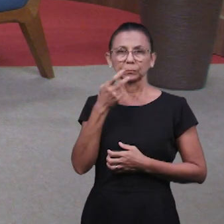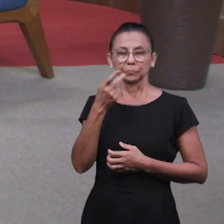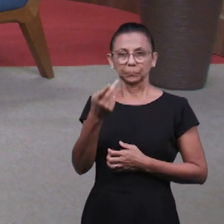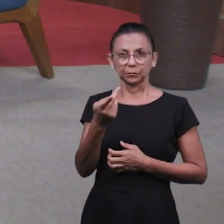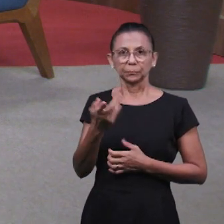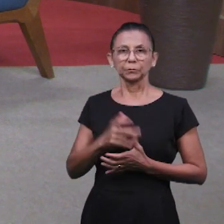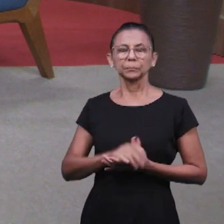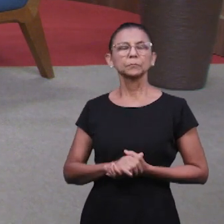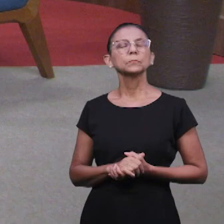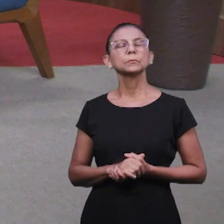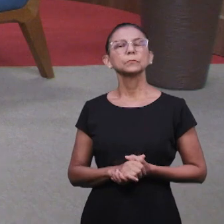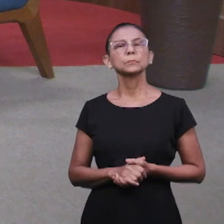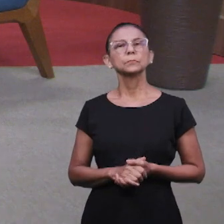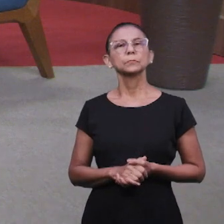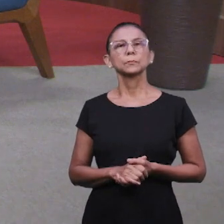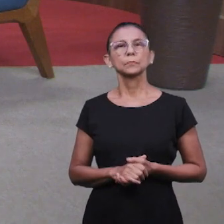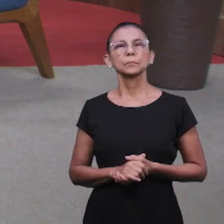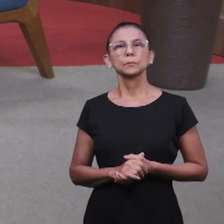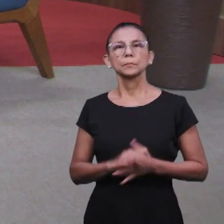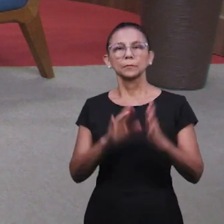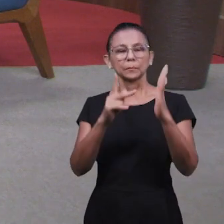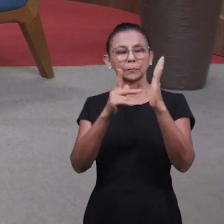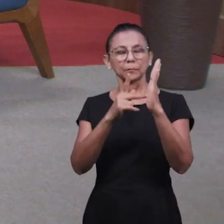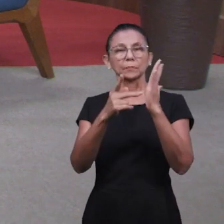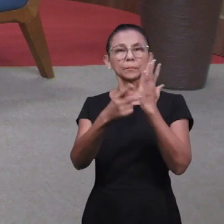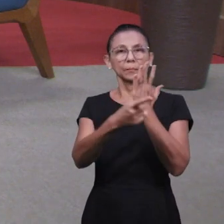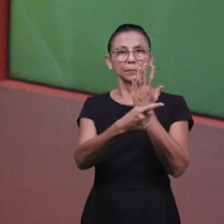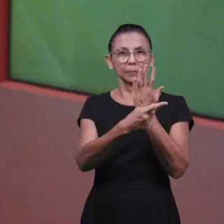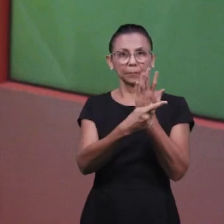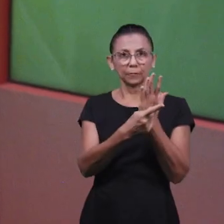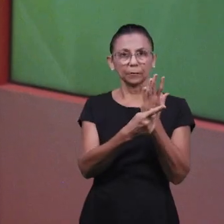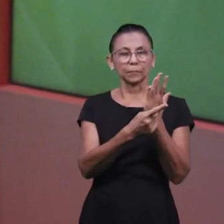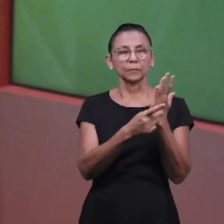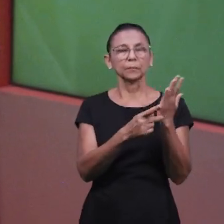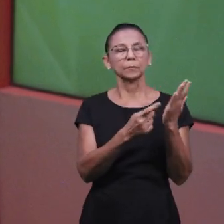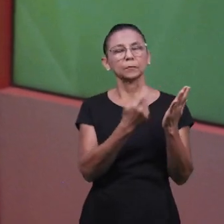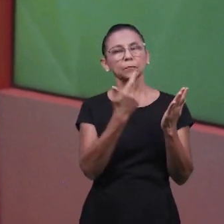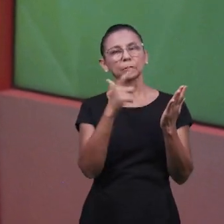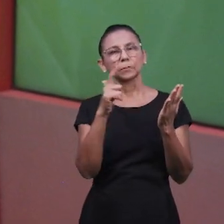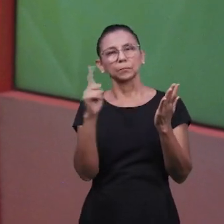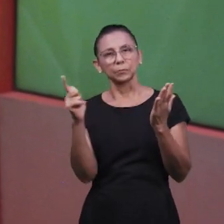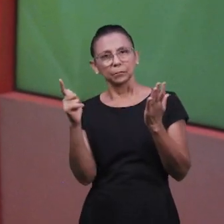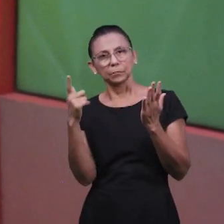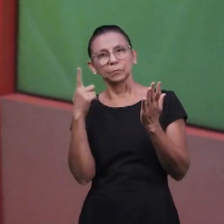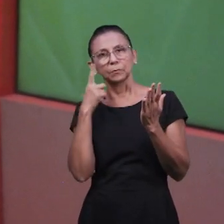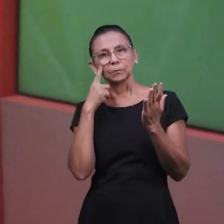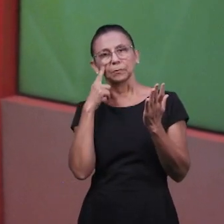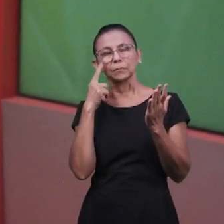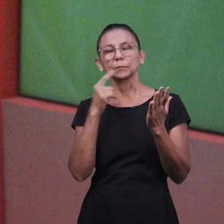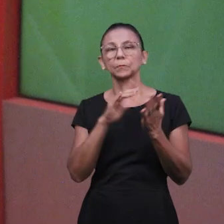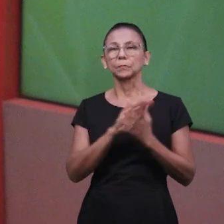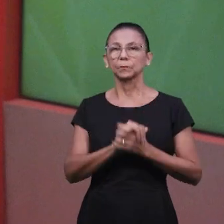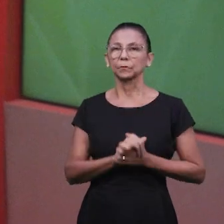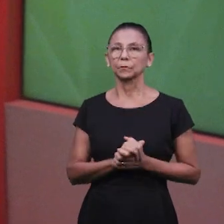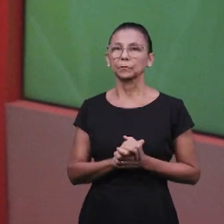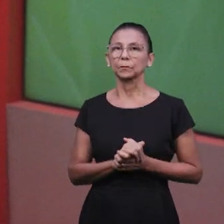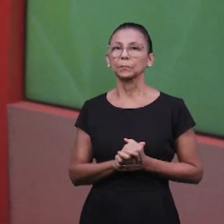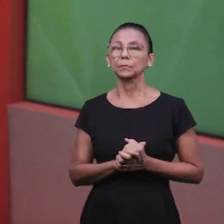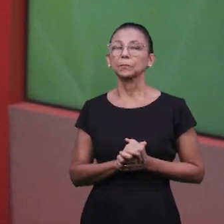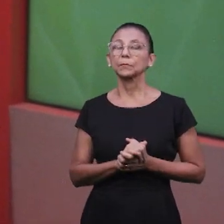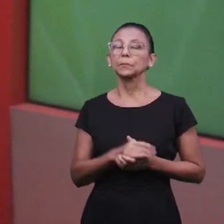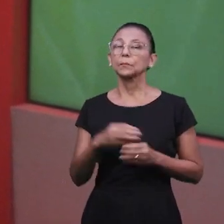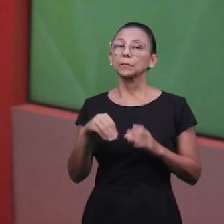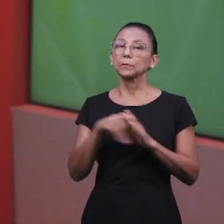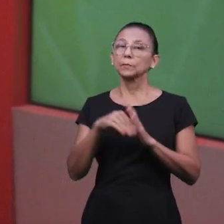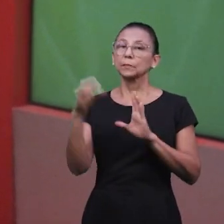aqui, todos os detalhes dessa parábola e das demais que já estudamos tem um